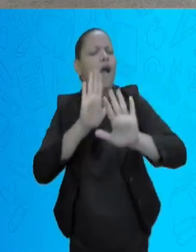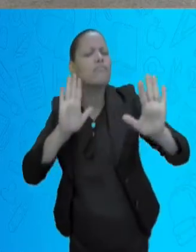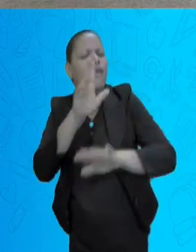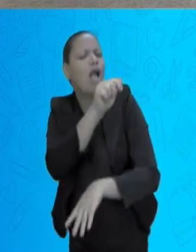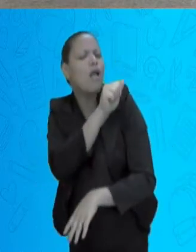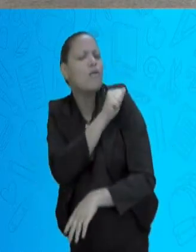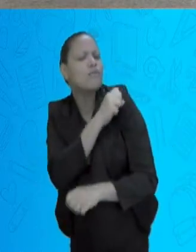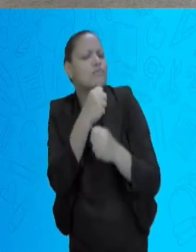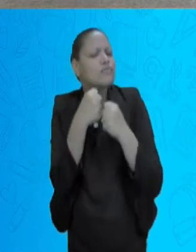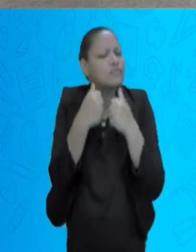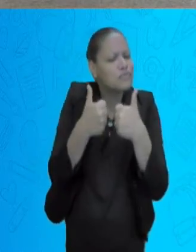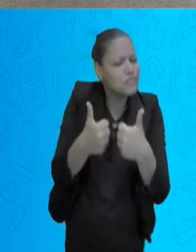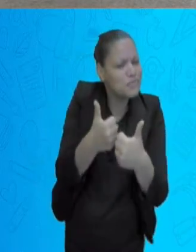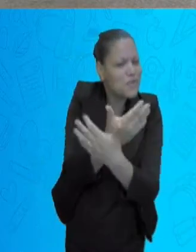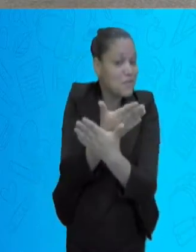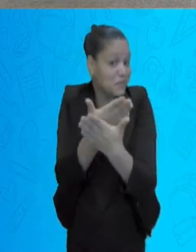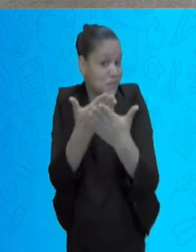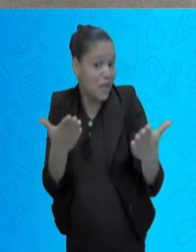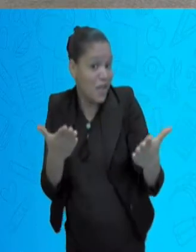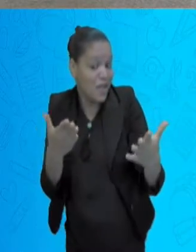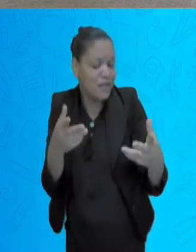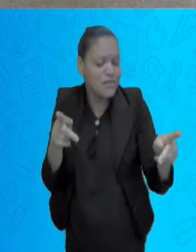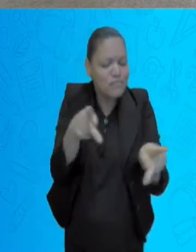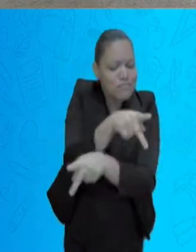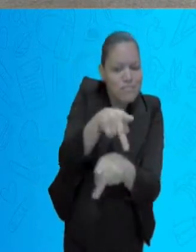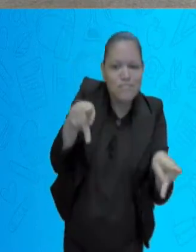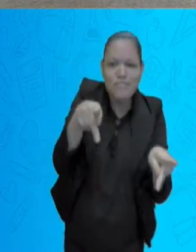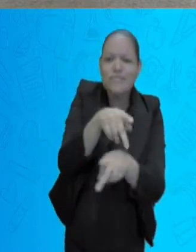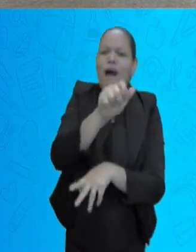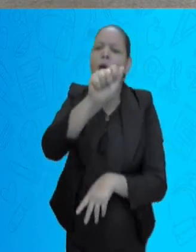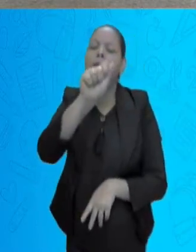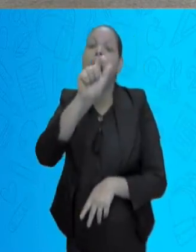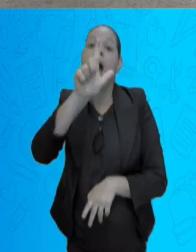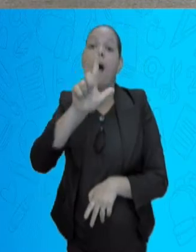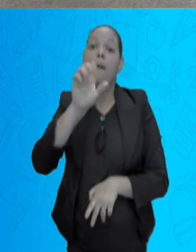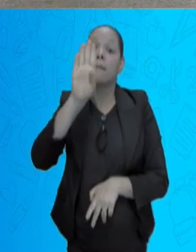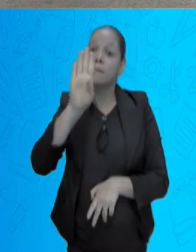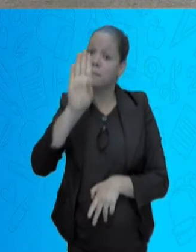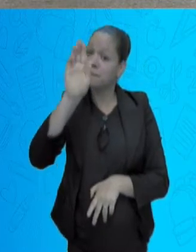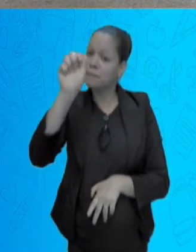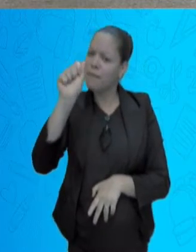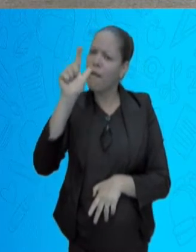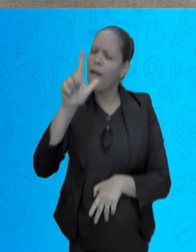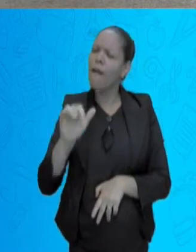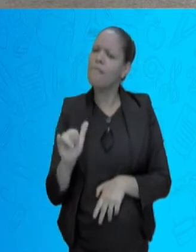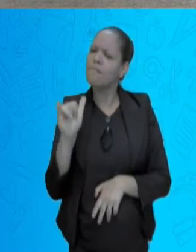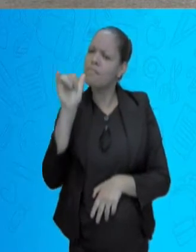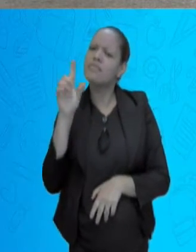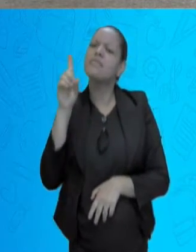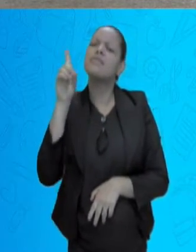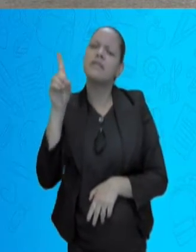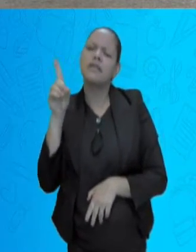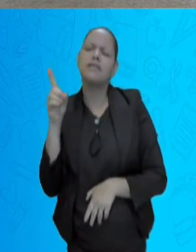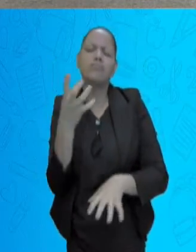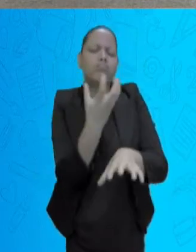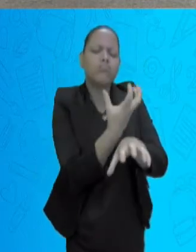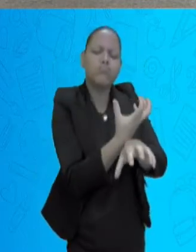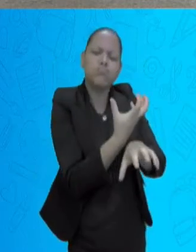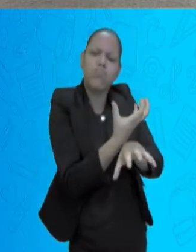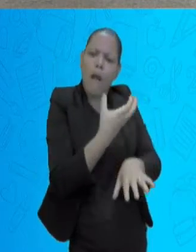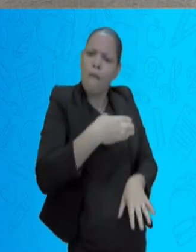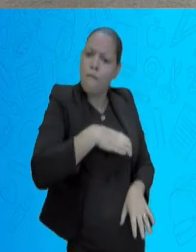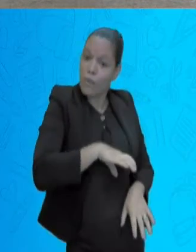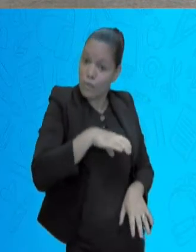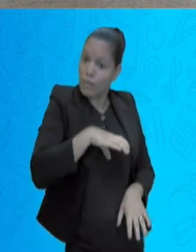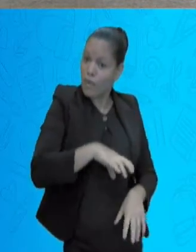Olá, estudantes! Eu sou a professora Albalide, do componente curricular de língua portuguesa. Na aula 17